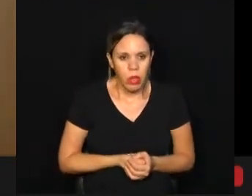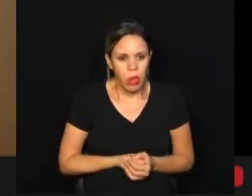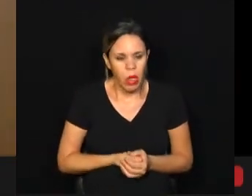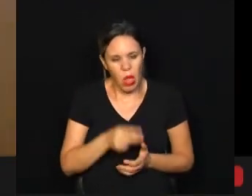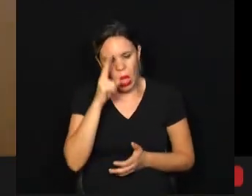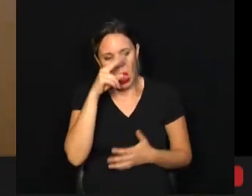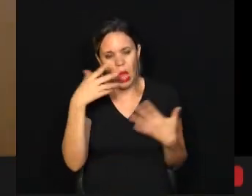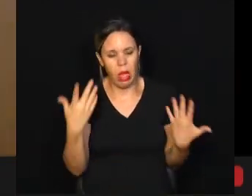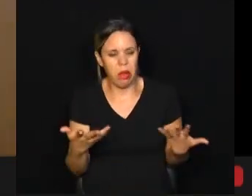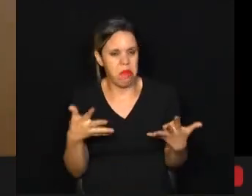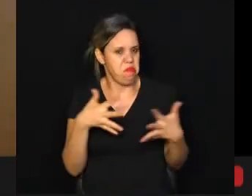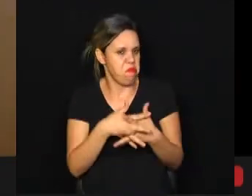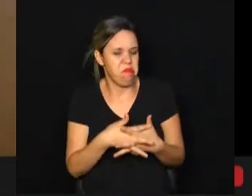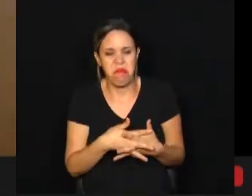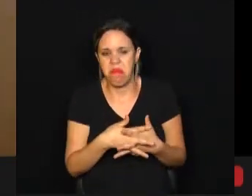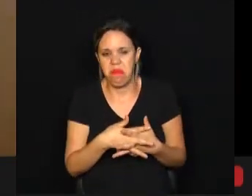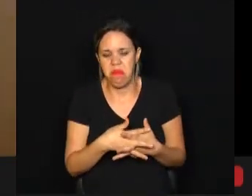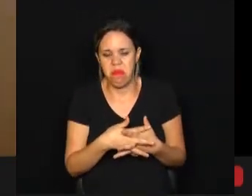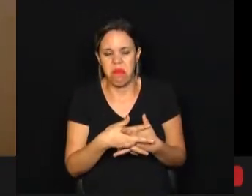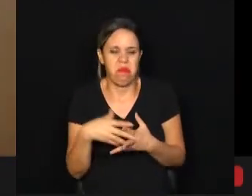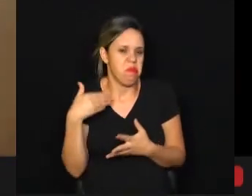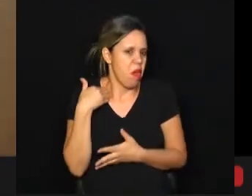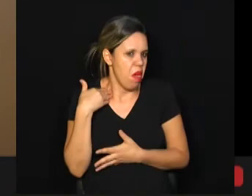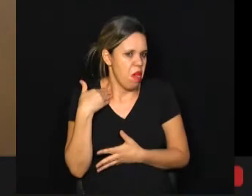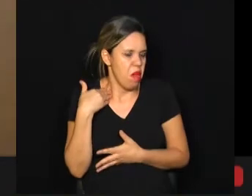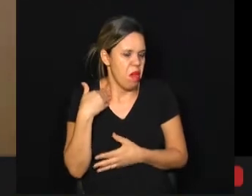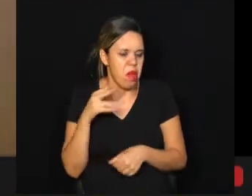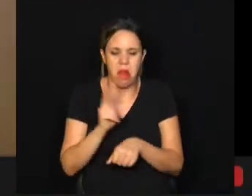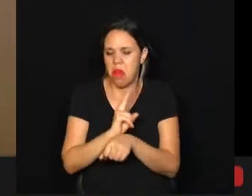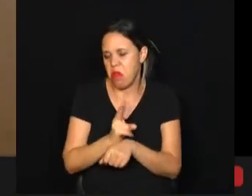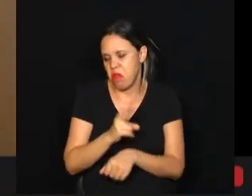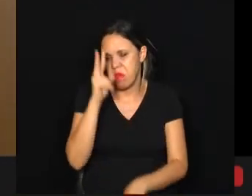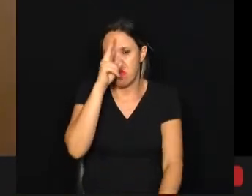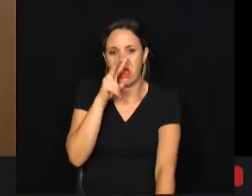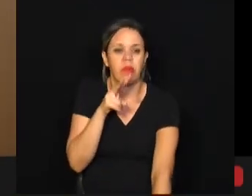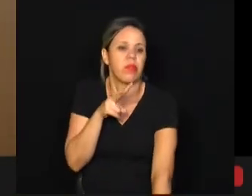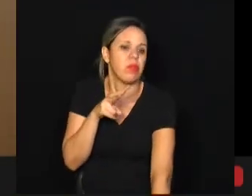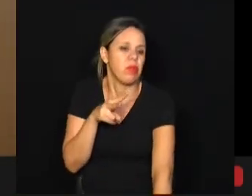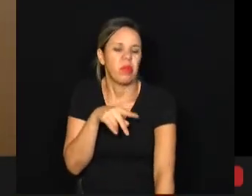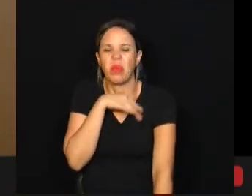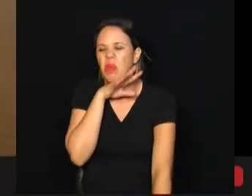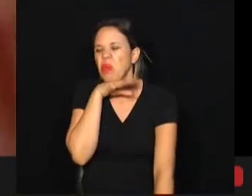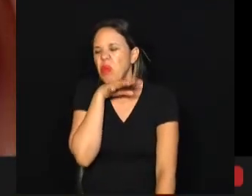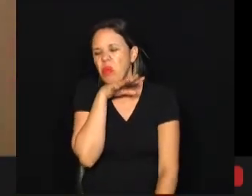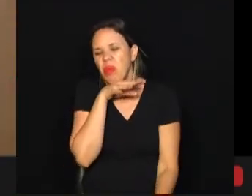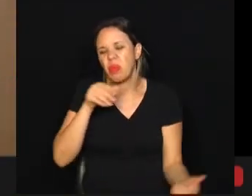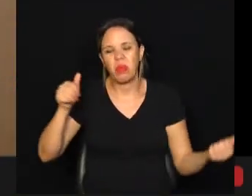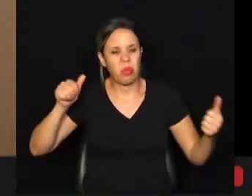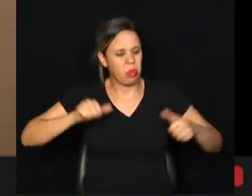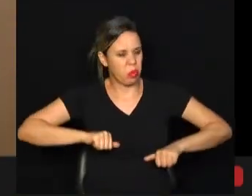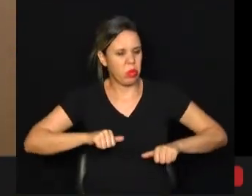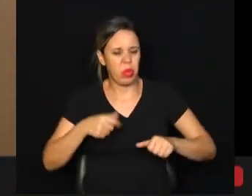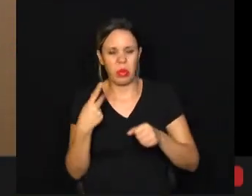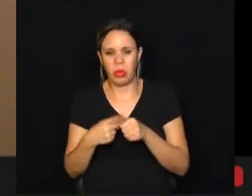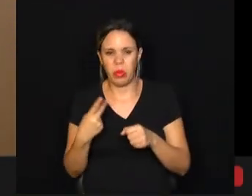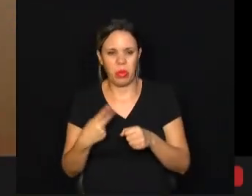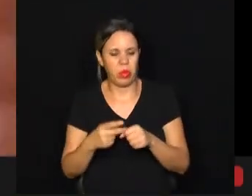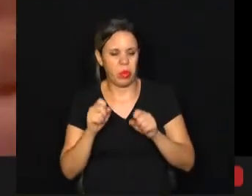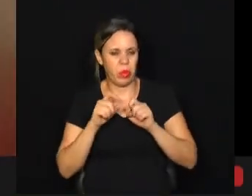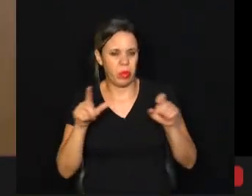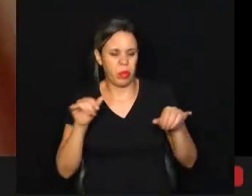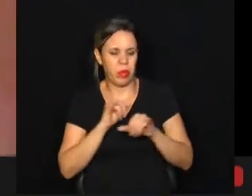sei, parecia, será que era de banco ou era de seguro? Não lembro. Ele falou: porcaria de propaganda para o produto.